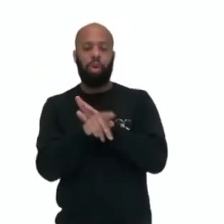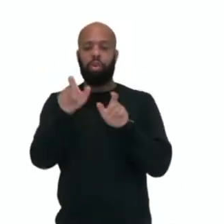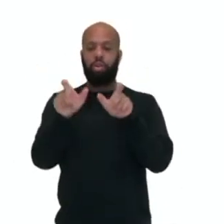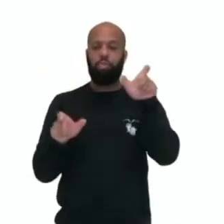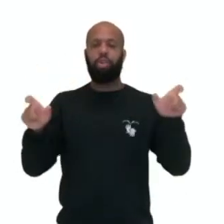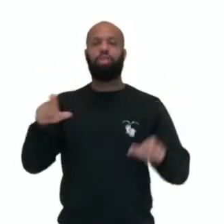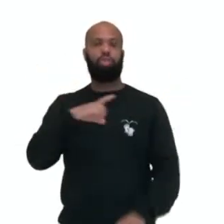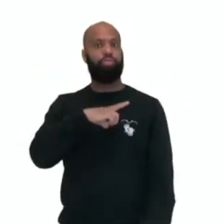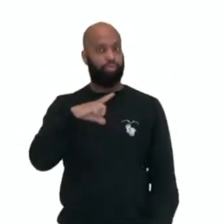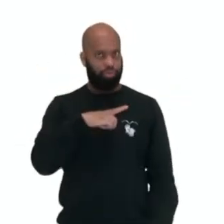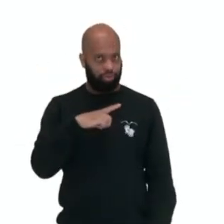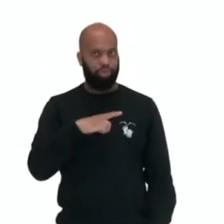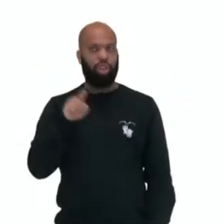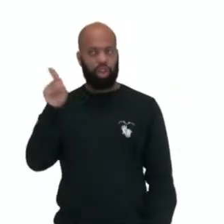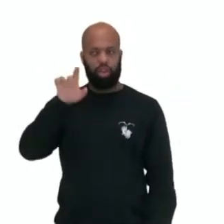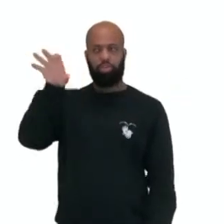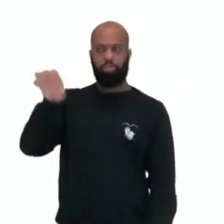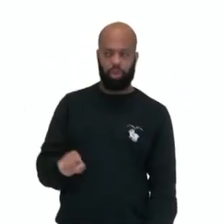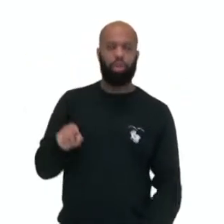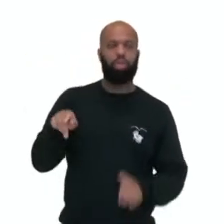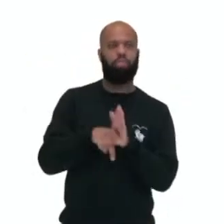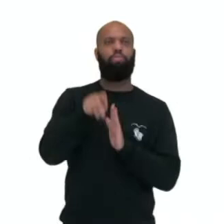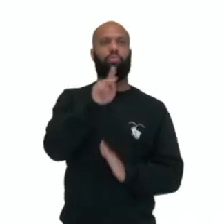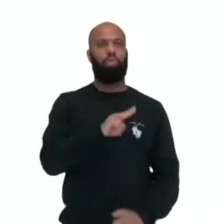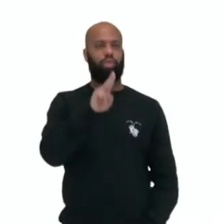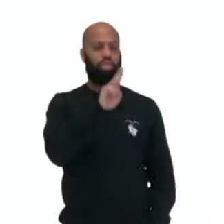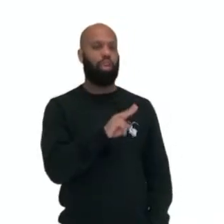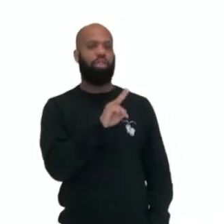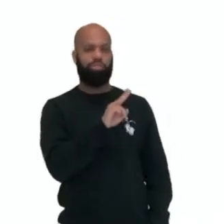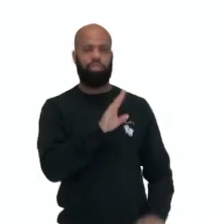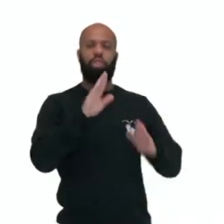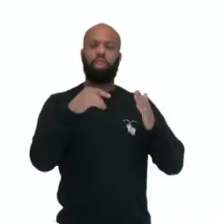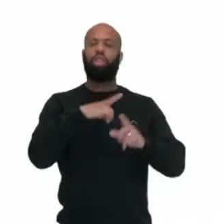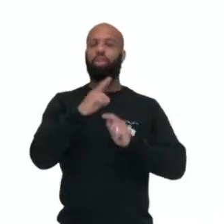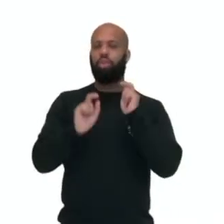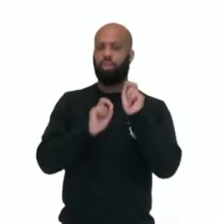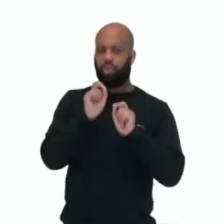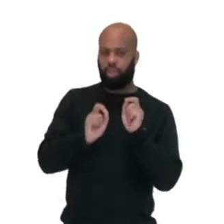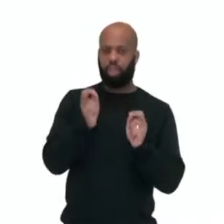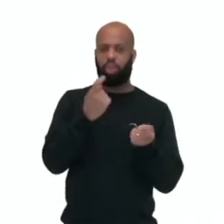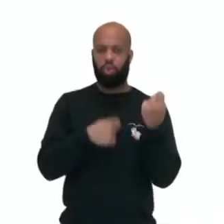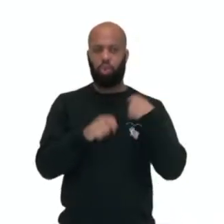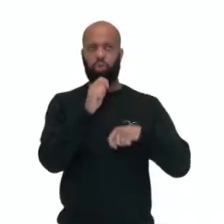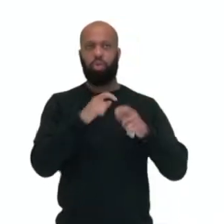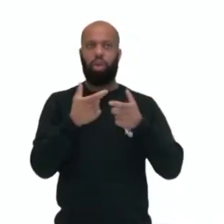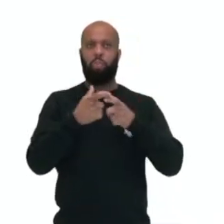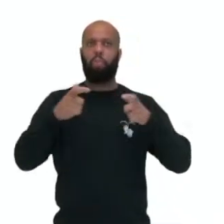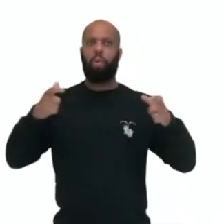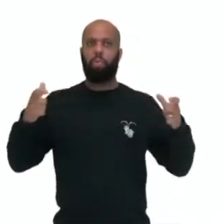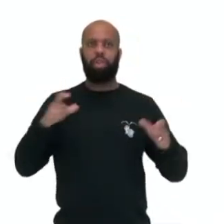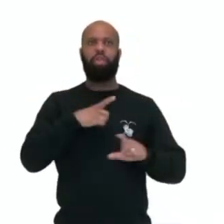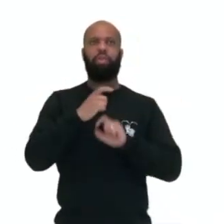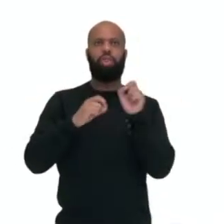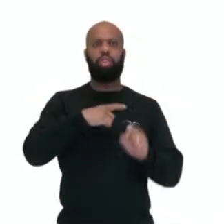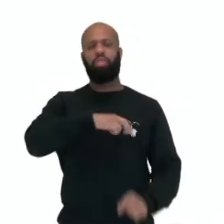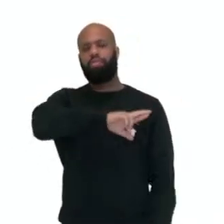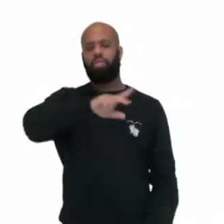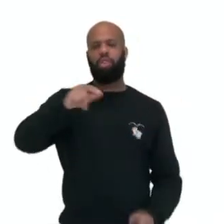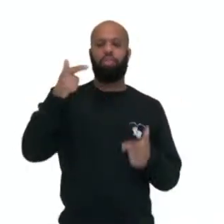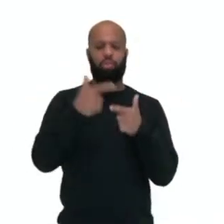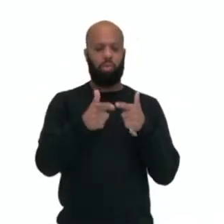das poupanças dos brasileiros. A insatisfação com a economia aumentou com a explosão de uma série de